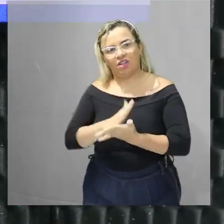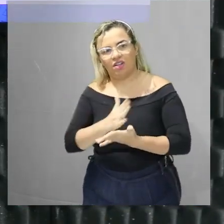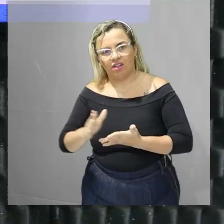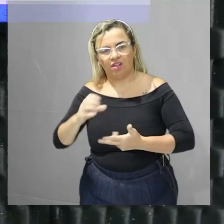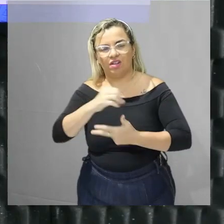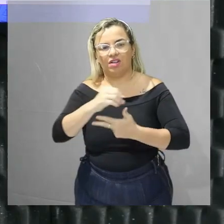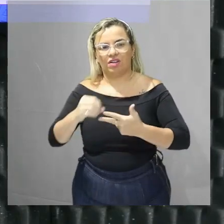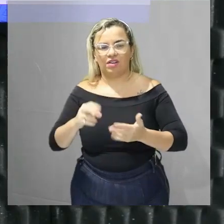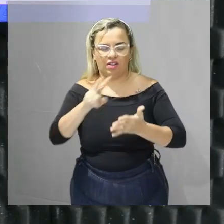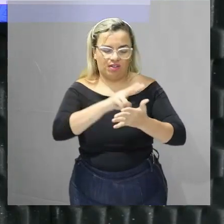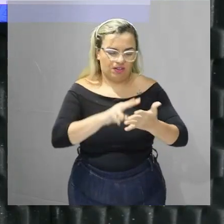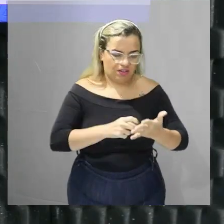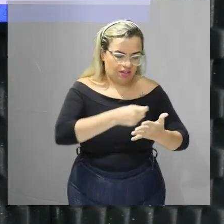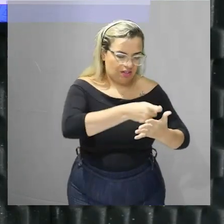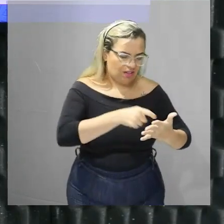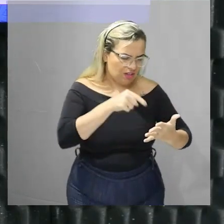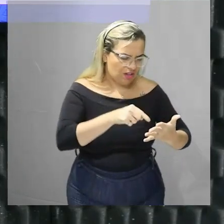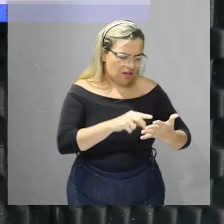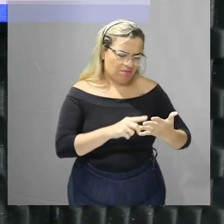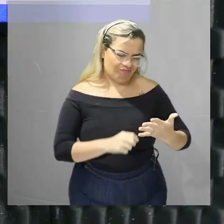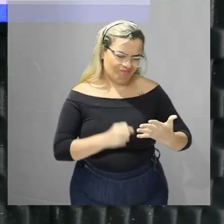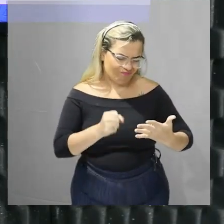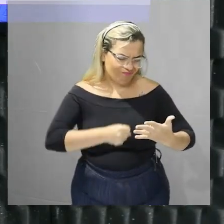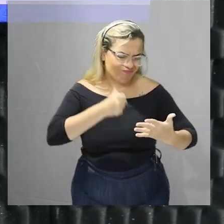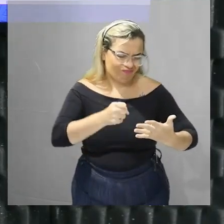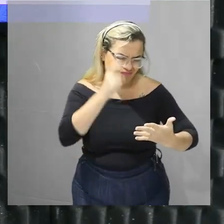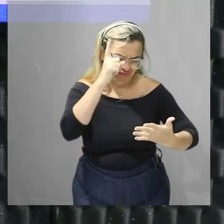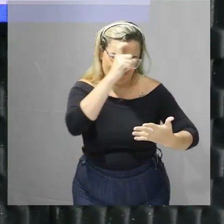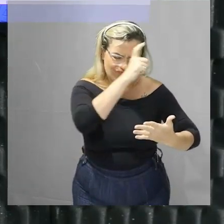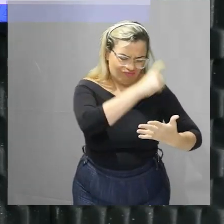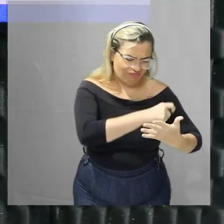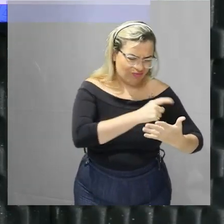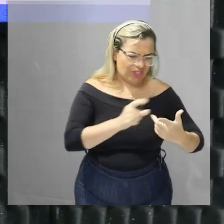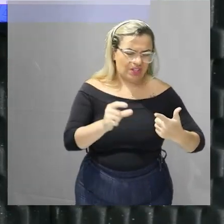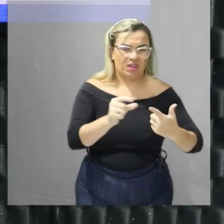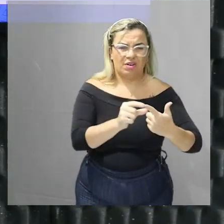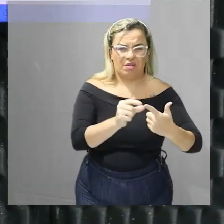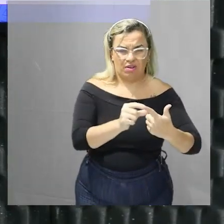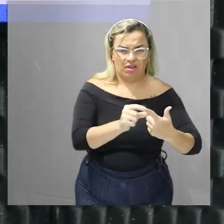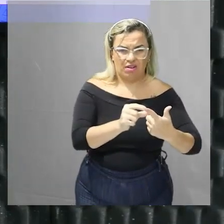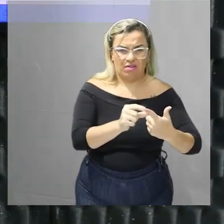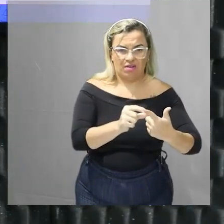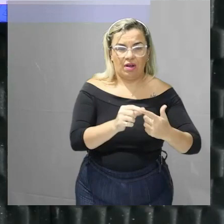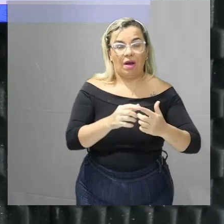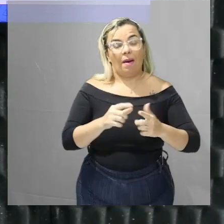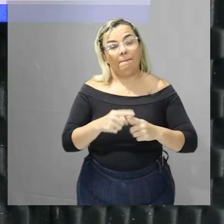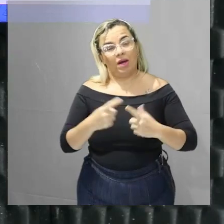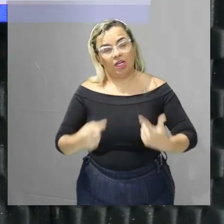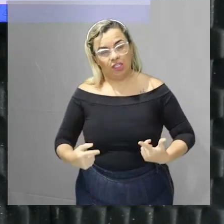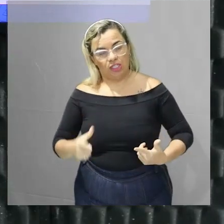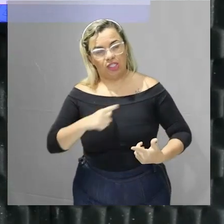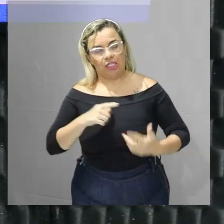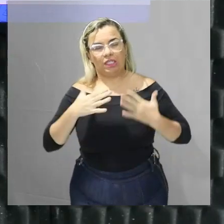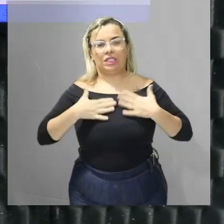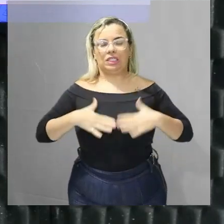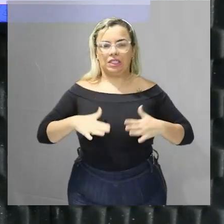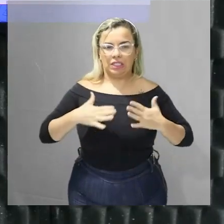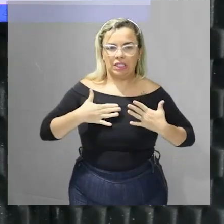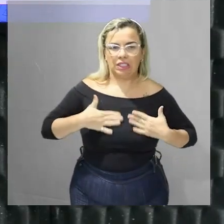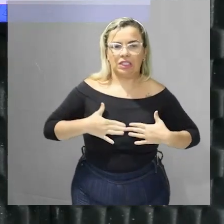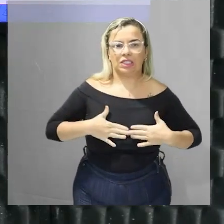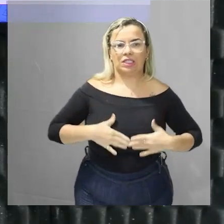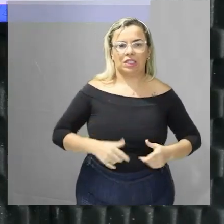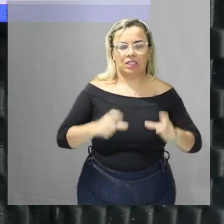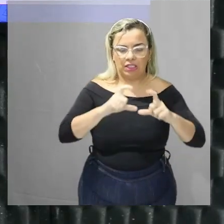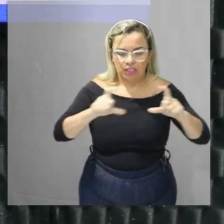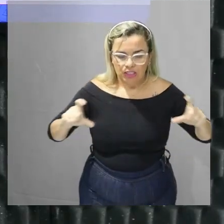Enem que a gente vai lendo, os textos podem nos complicar, às vezes alguns termos, mas só tenha calma, analise, pense parte por parte que você